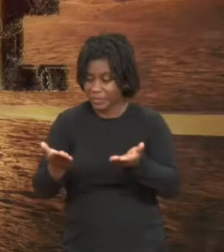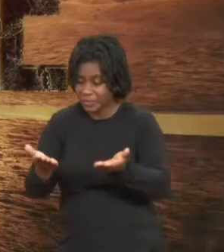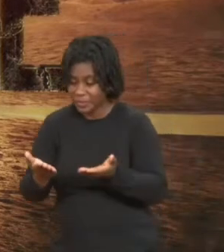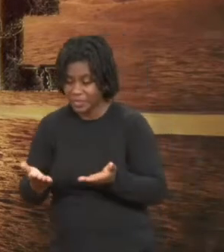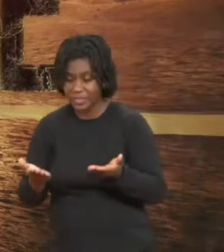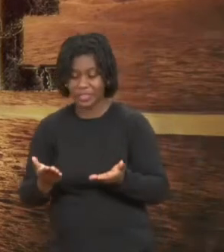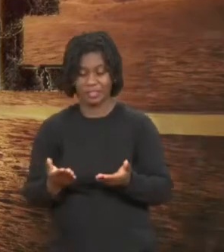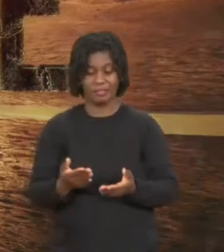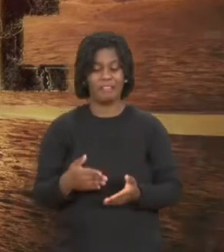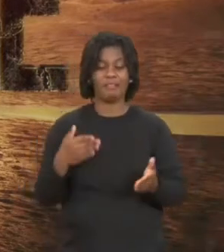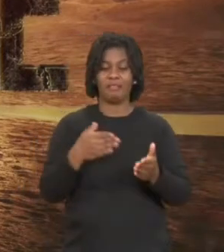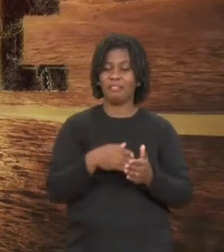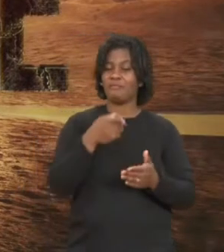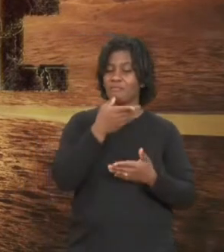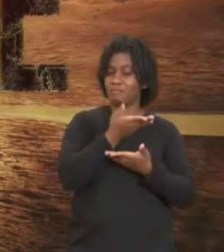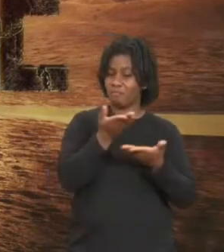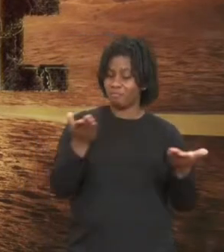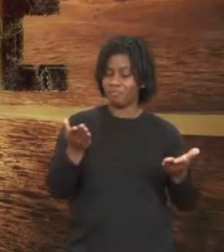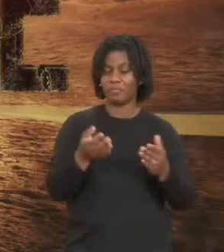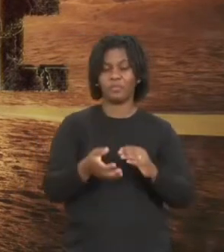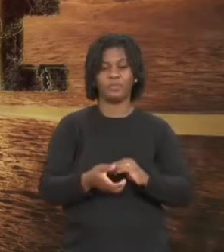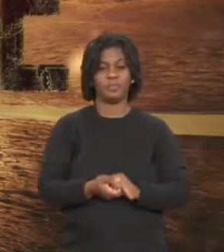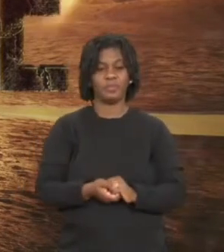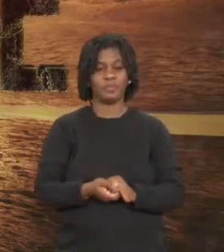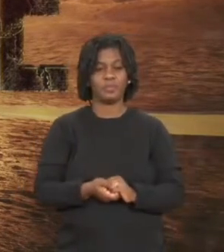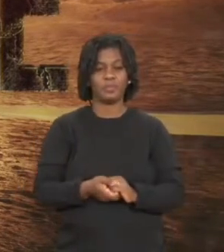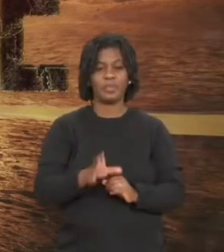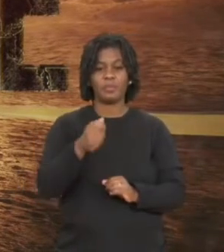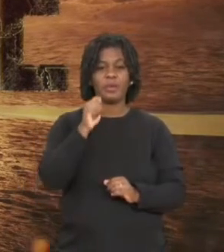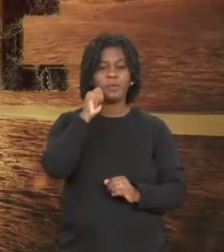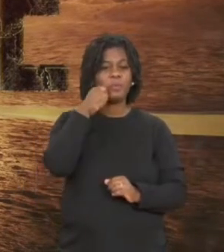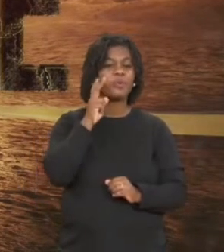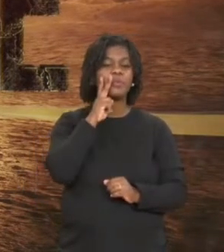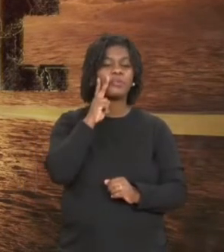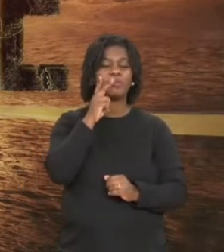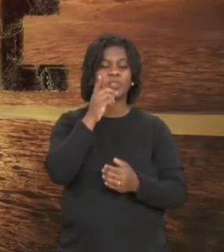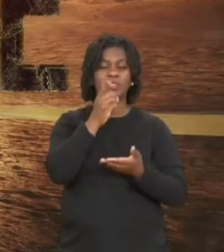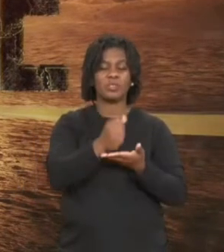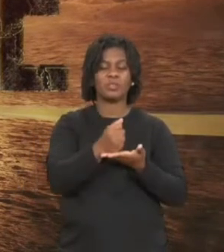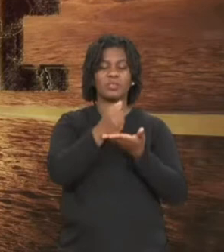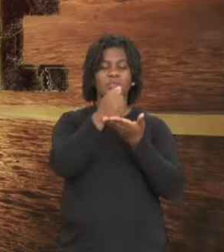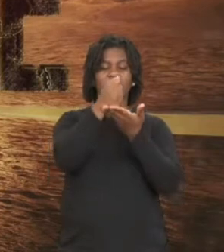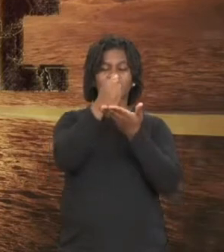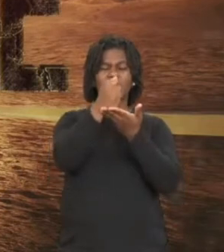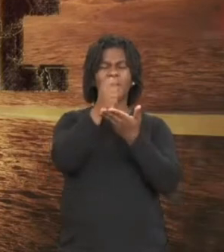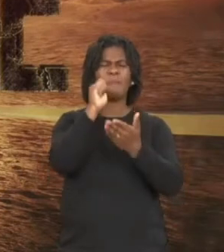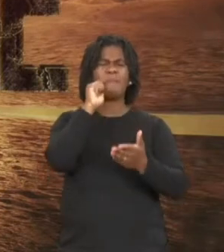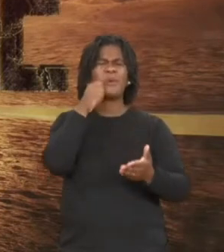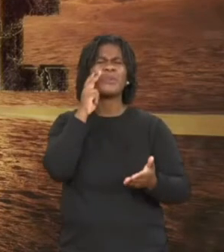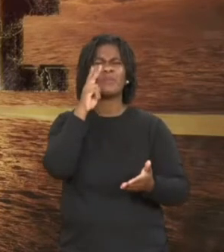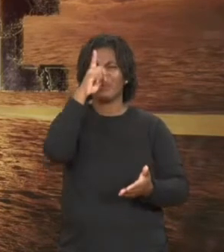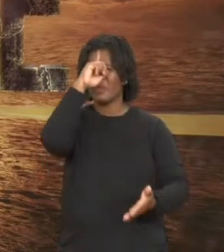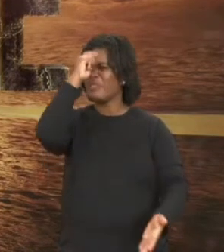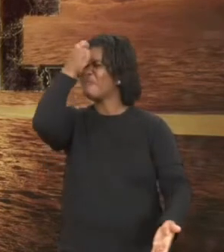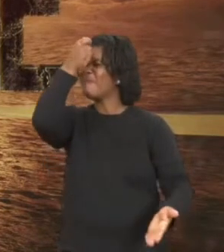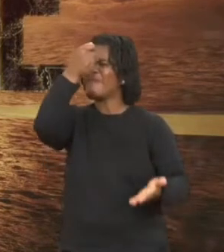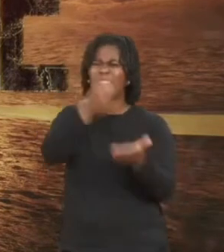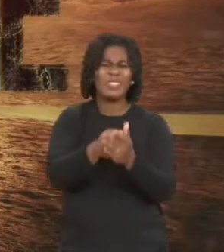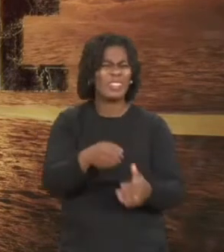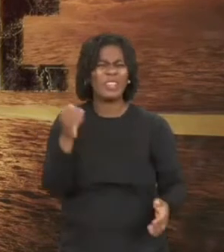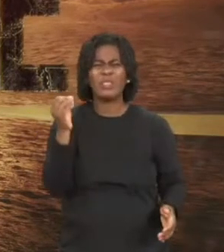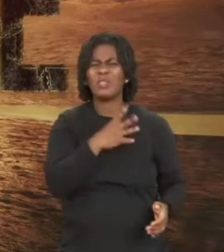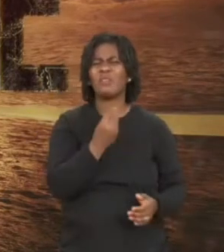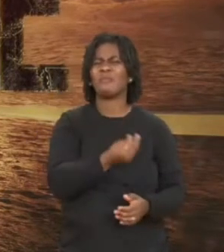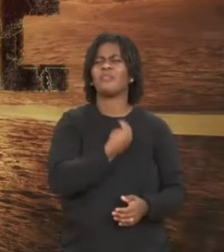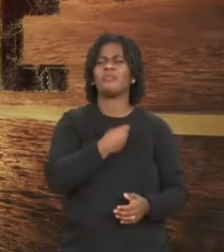a senhora, até o senhor. Segure a sua ceia. É a ceia da decisão, da nova